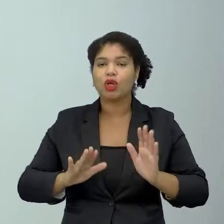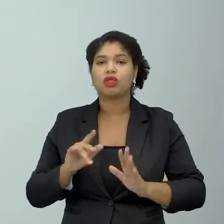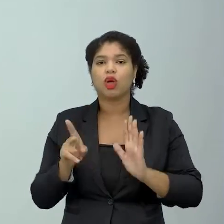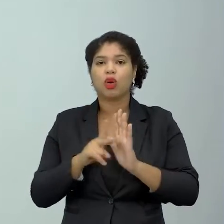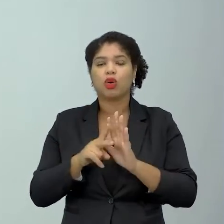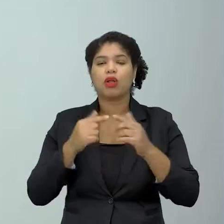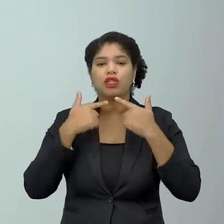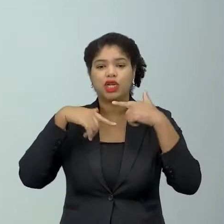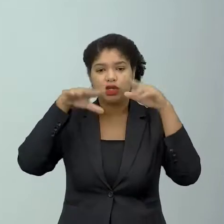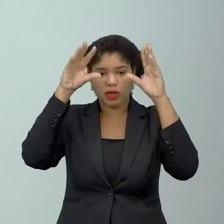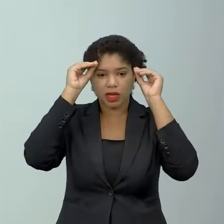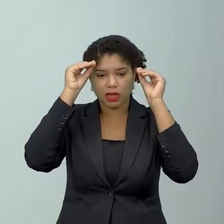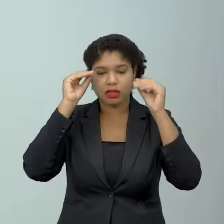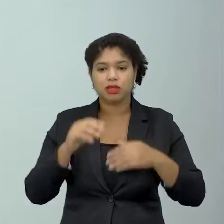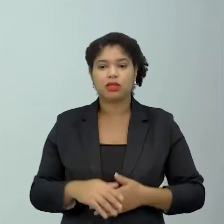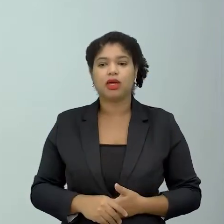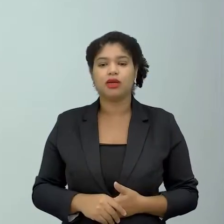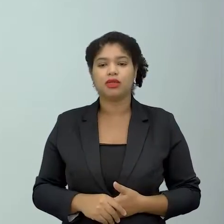que acontece?